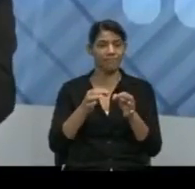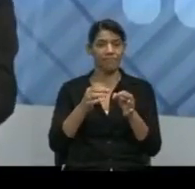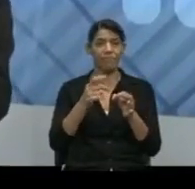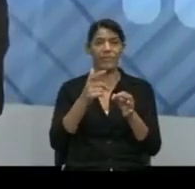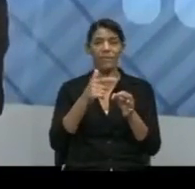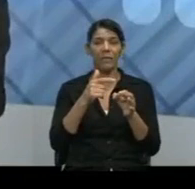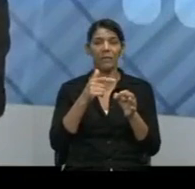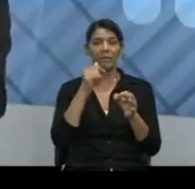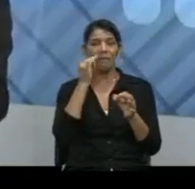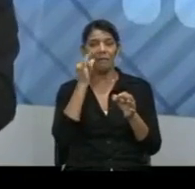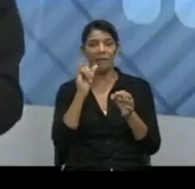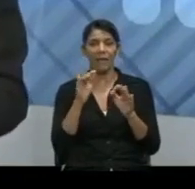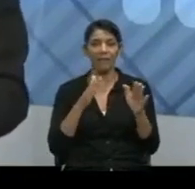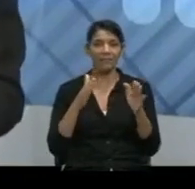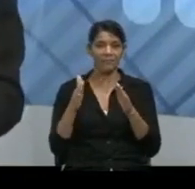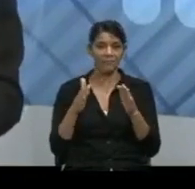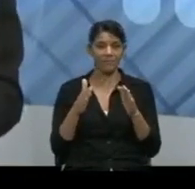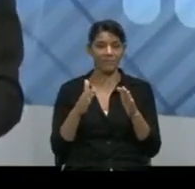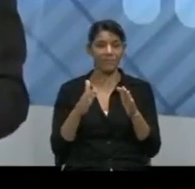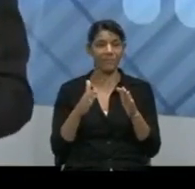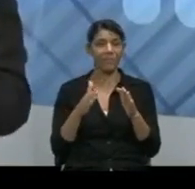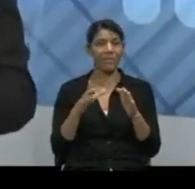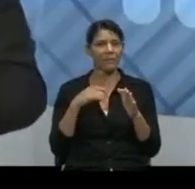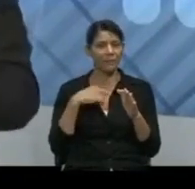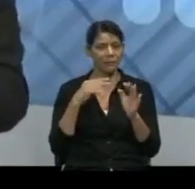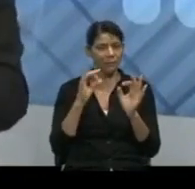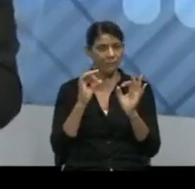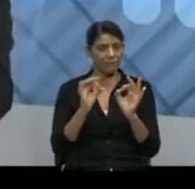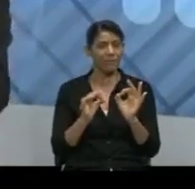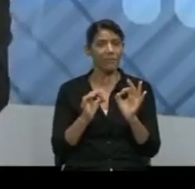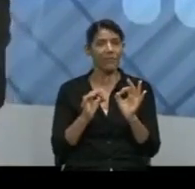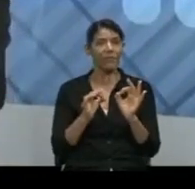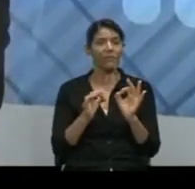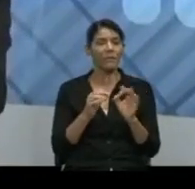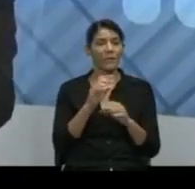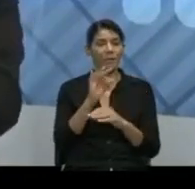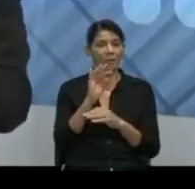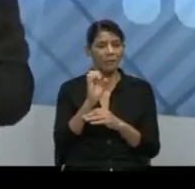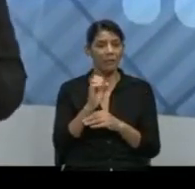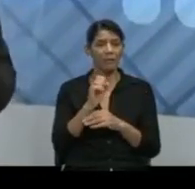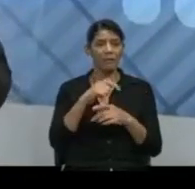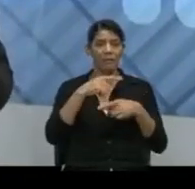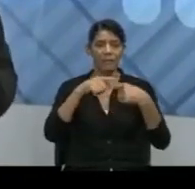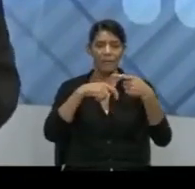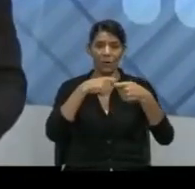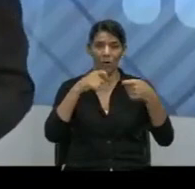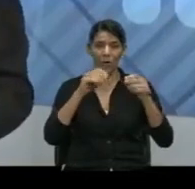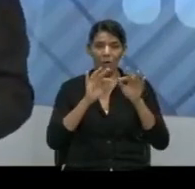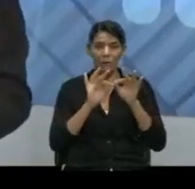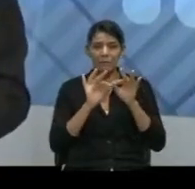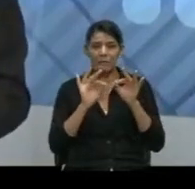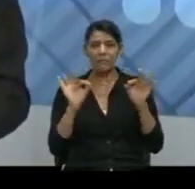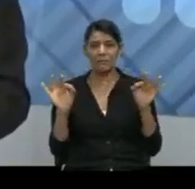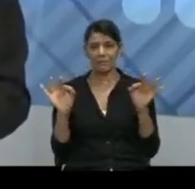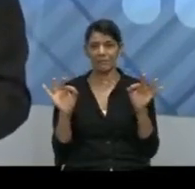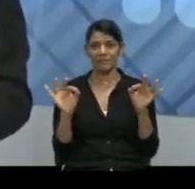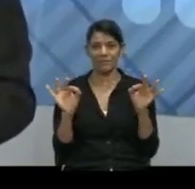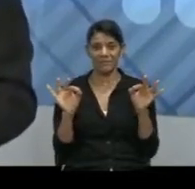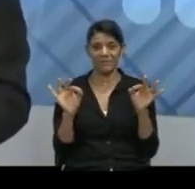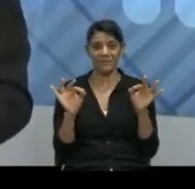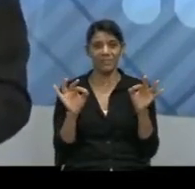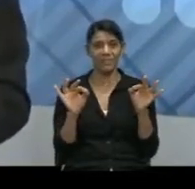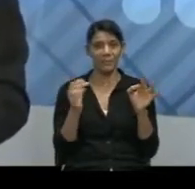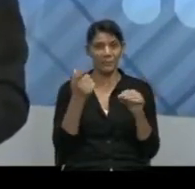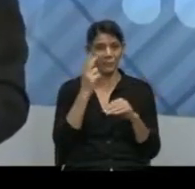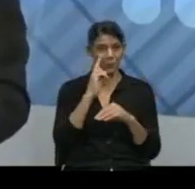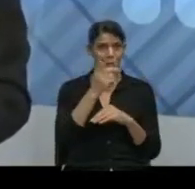não correr, tá? Então, garantiu que a linha está firme, passa ela pela tabeira, dá um nó e estica ela, tá bom? Então,